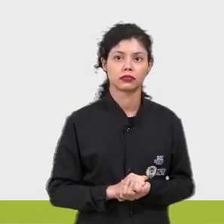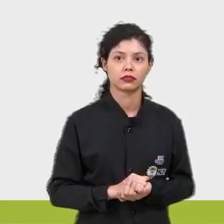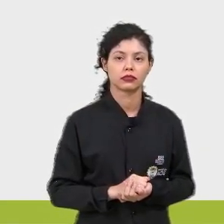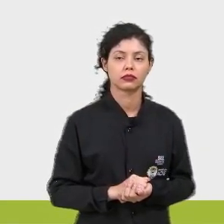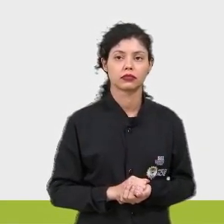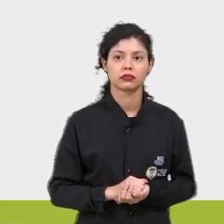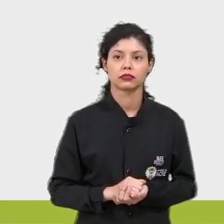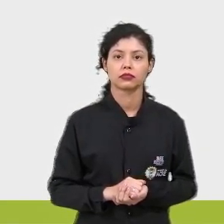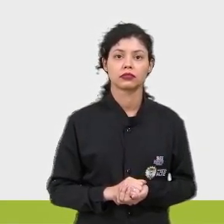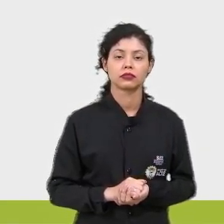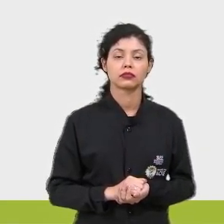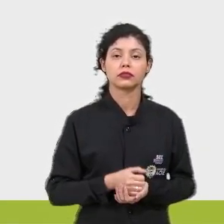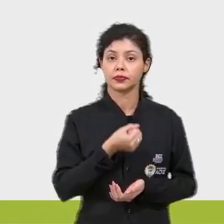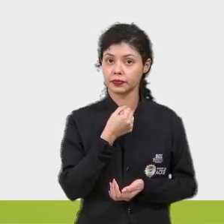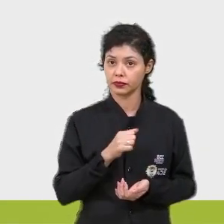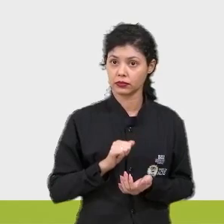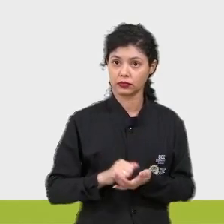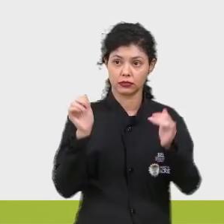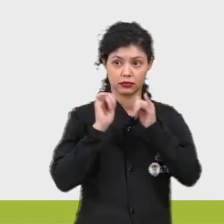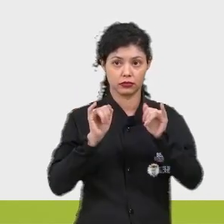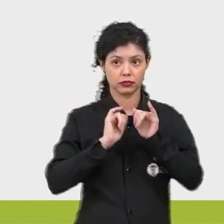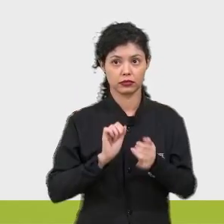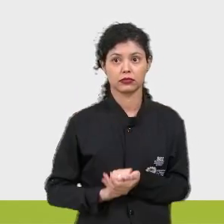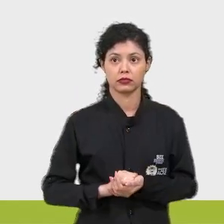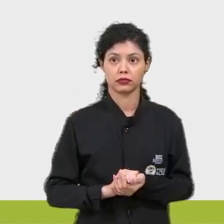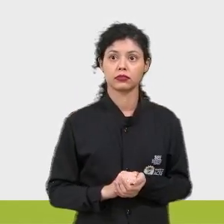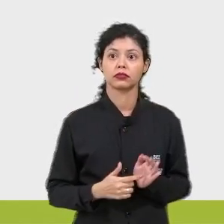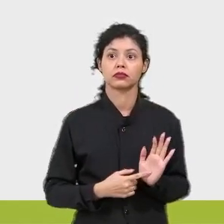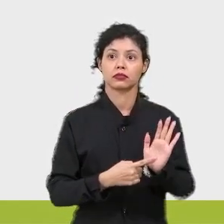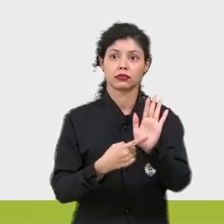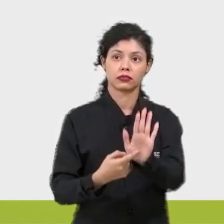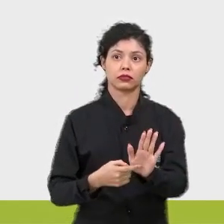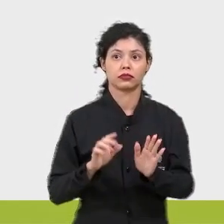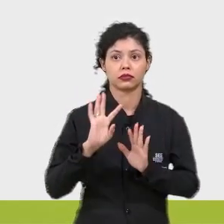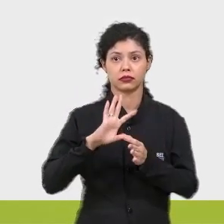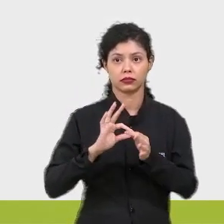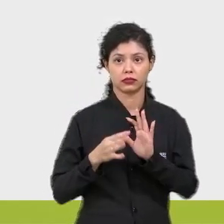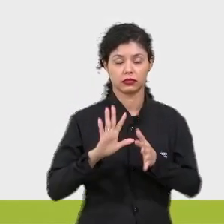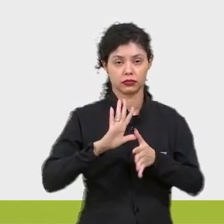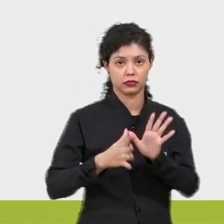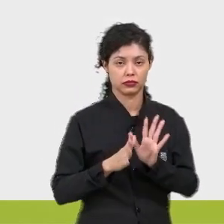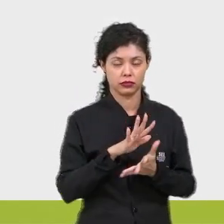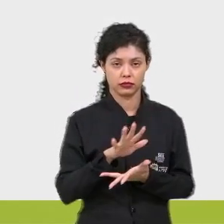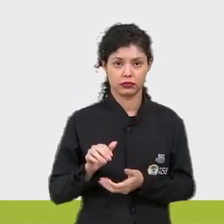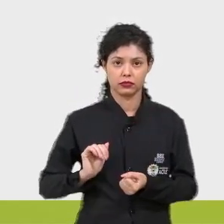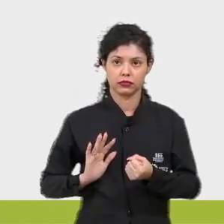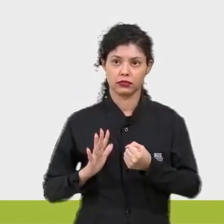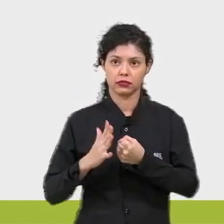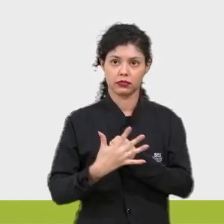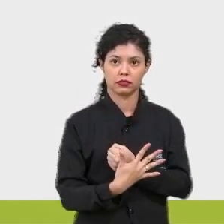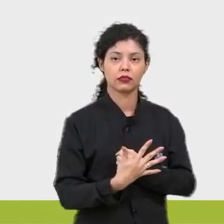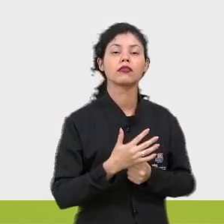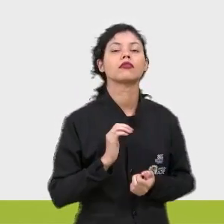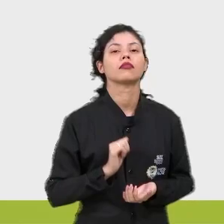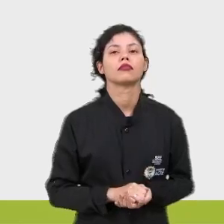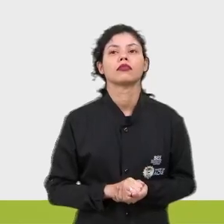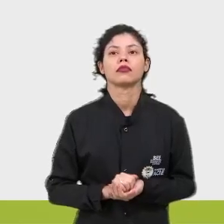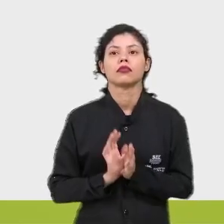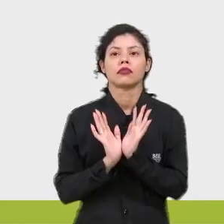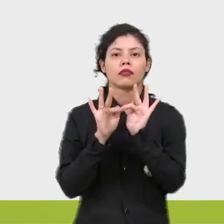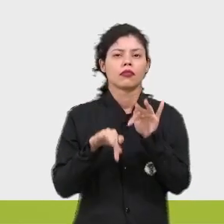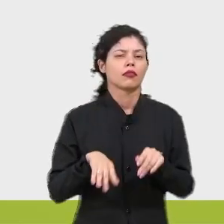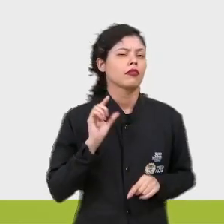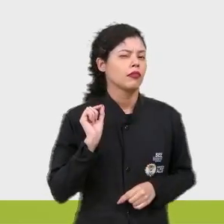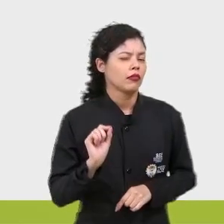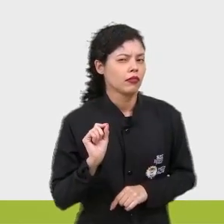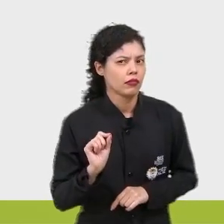diz, aliás. Esse anúncio publicitário, vinculado durante o contexto da pandemia de Covid-19, tem